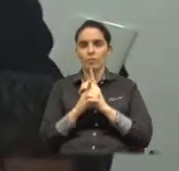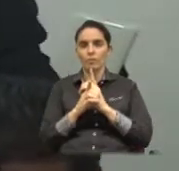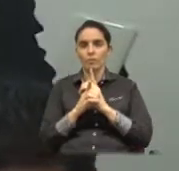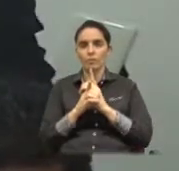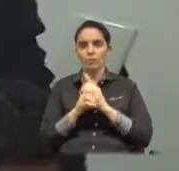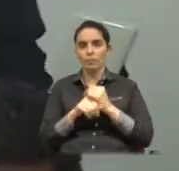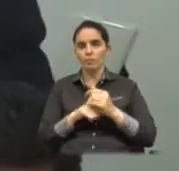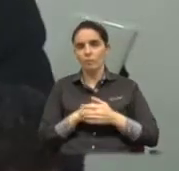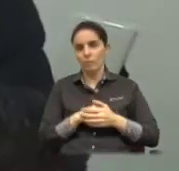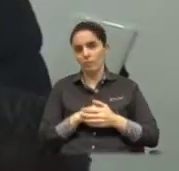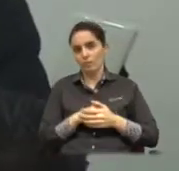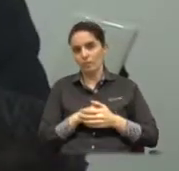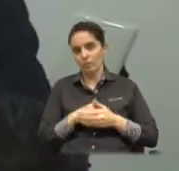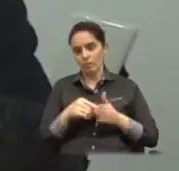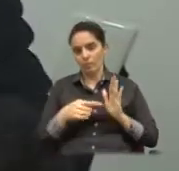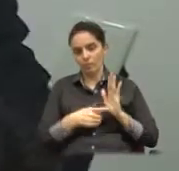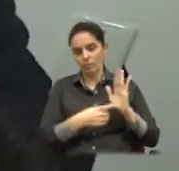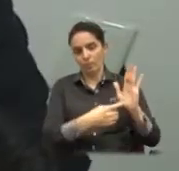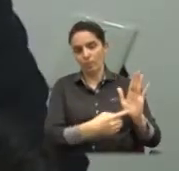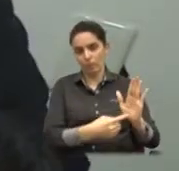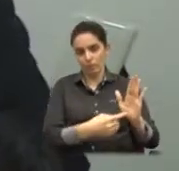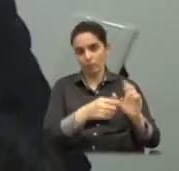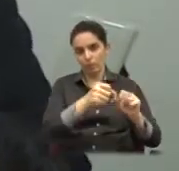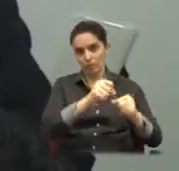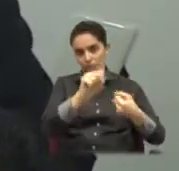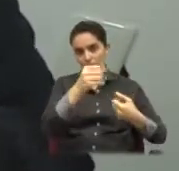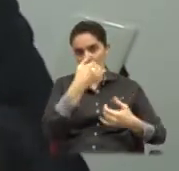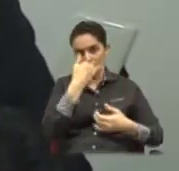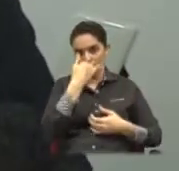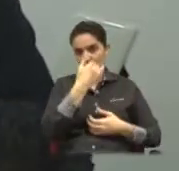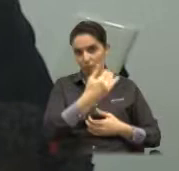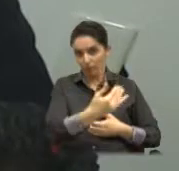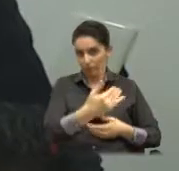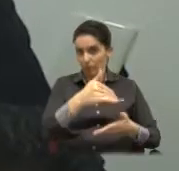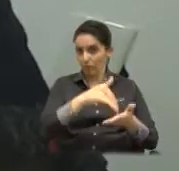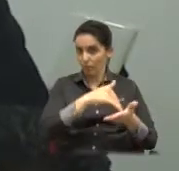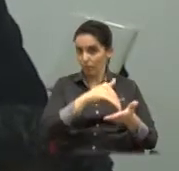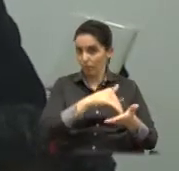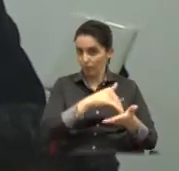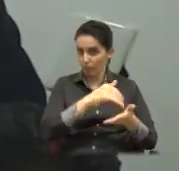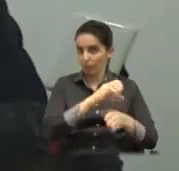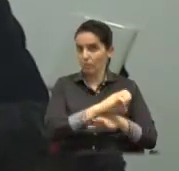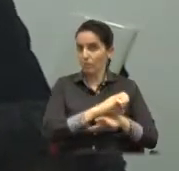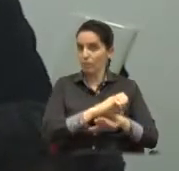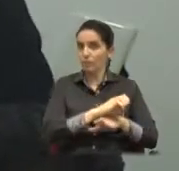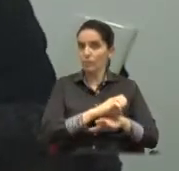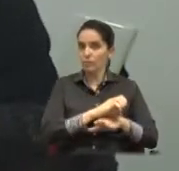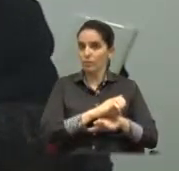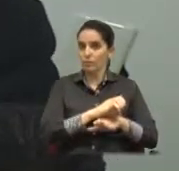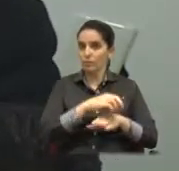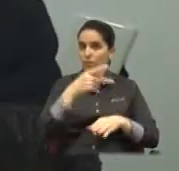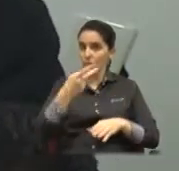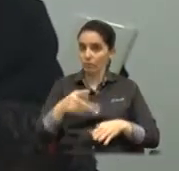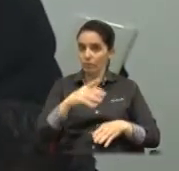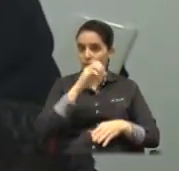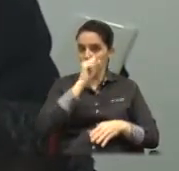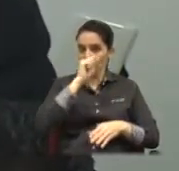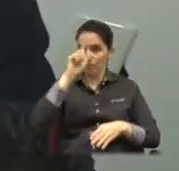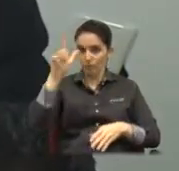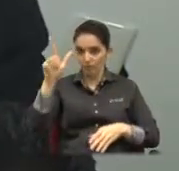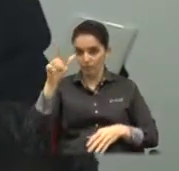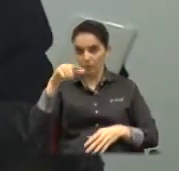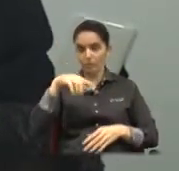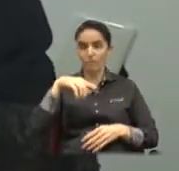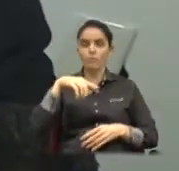pudemos levar um ofício e pedir ao secretário de Estado que Limeira seja contemplado